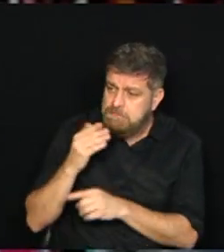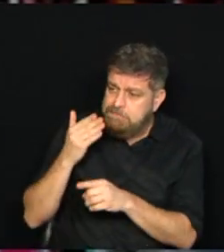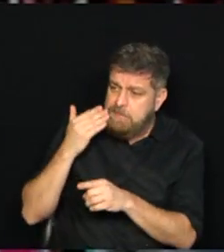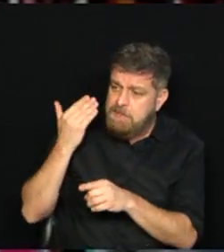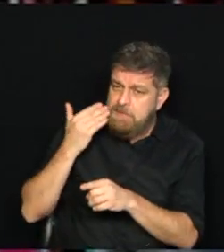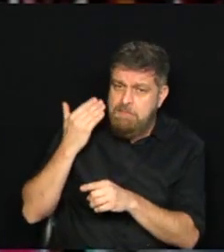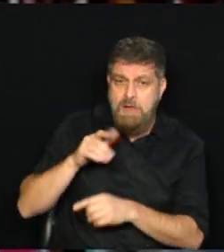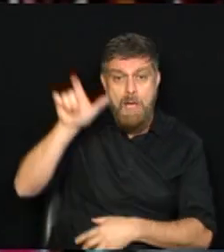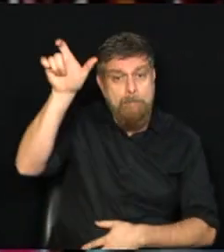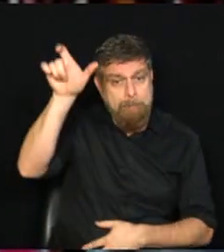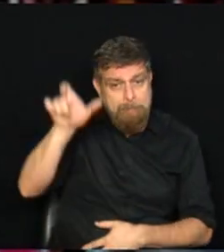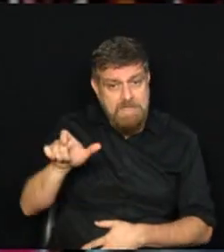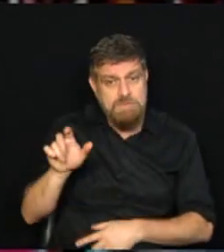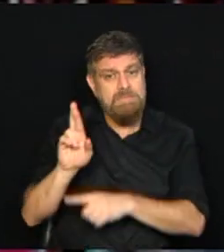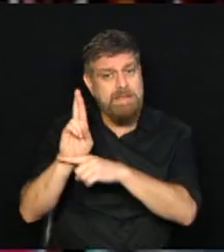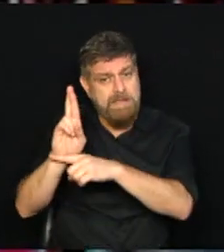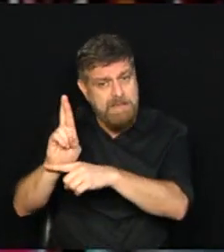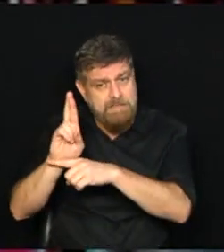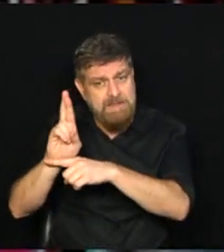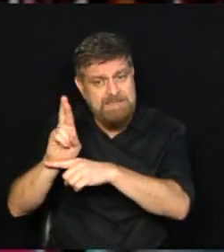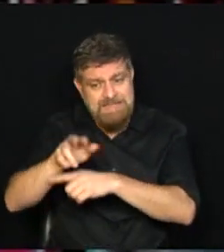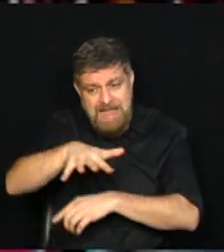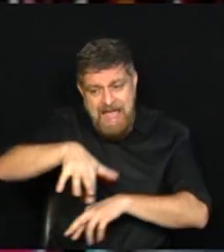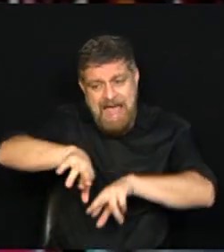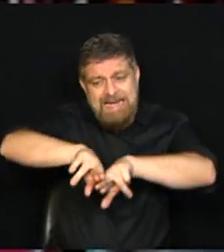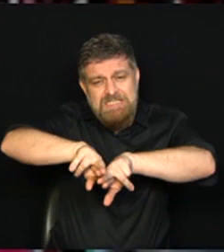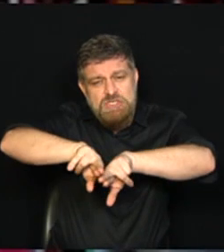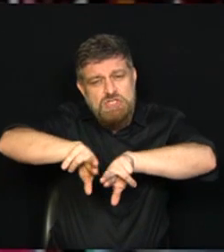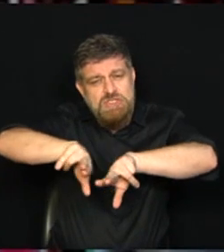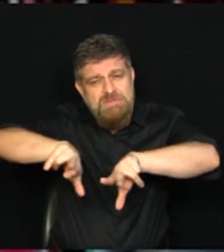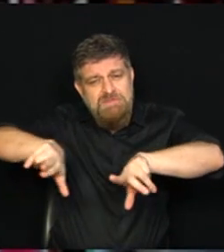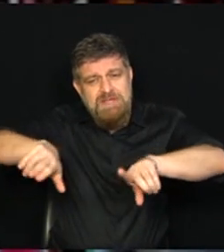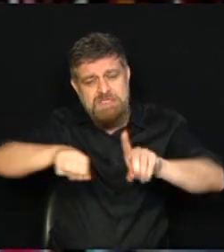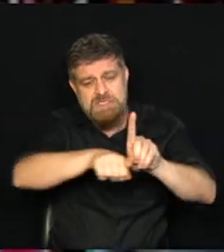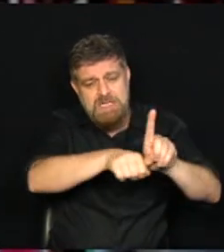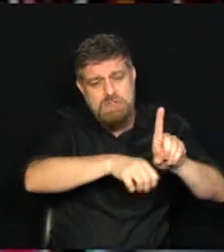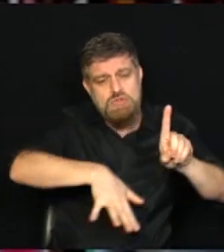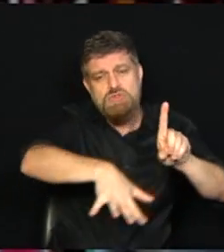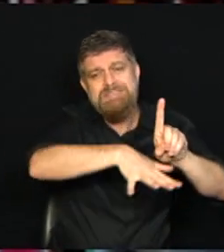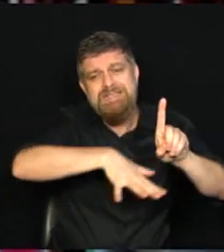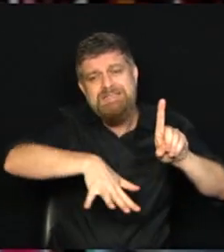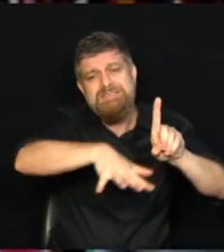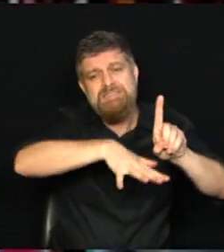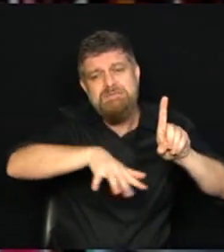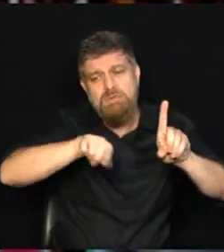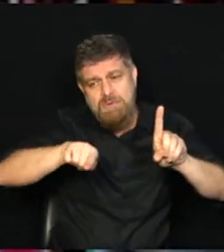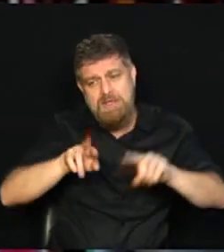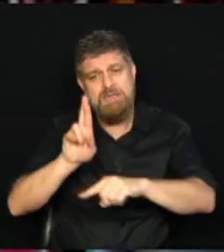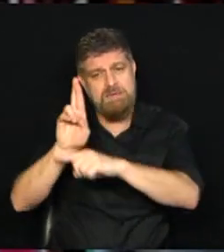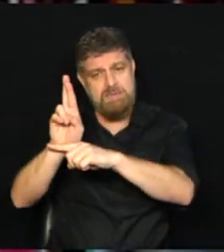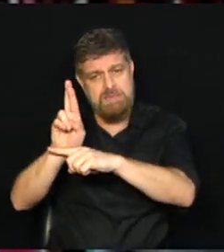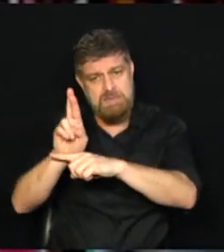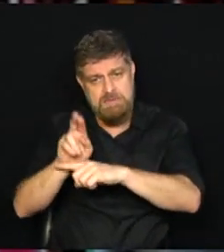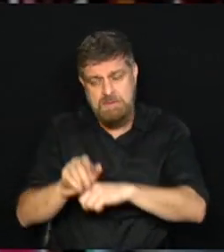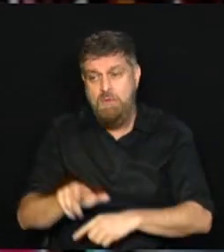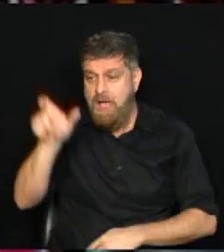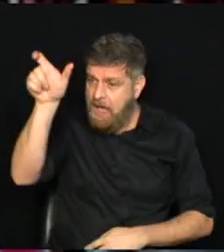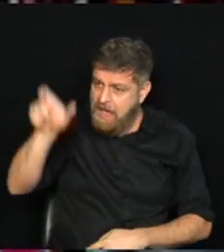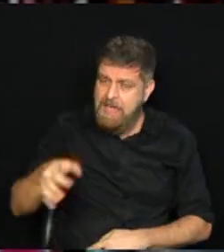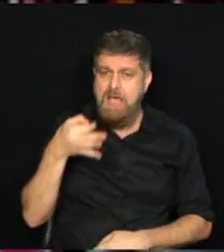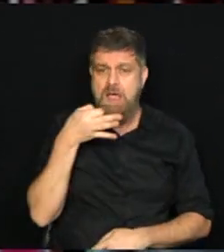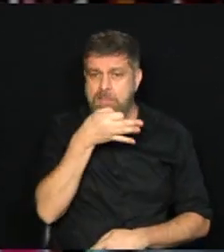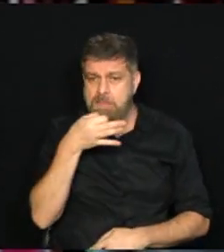convidados que estão representando diferentes setores aí da sociedade civil. Eu acho que é importante que a gente possa abrir esse espaço para